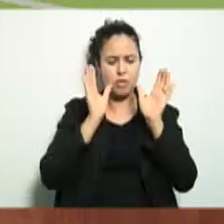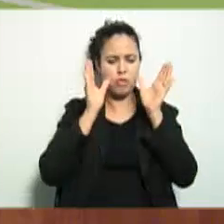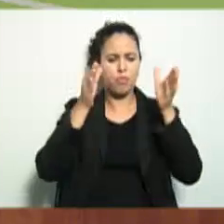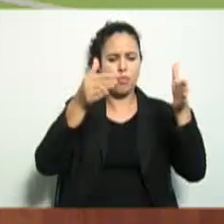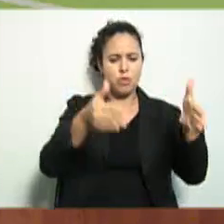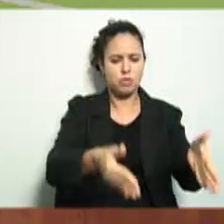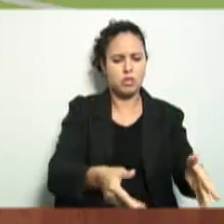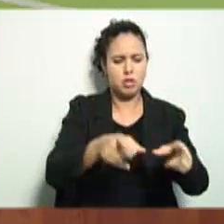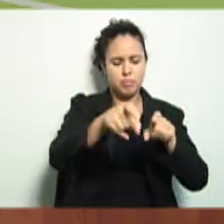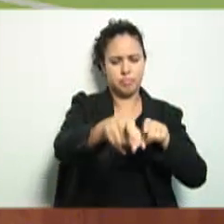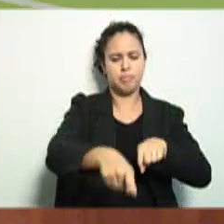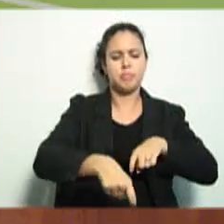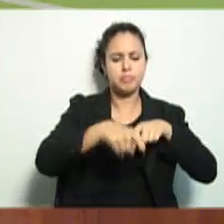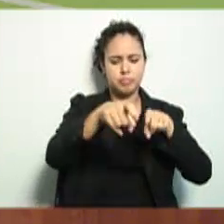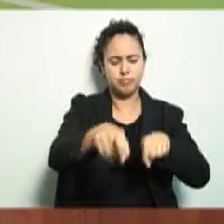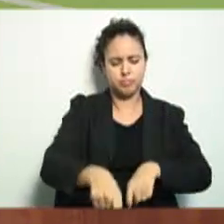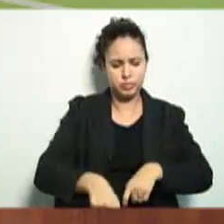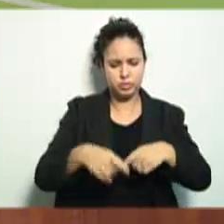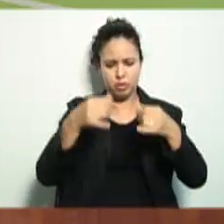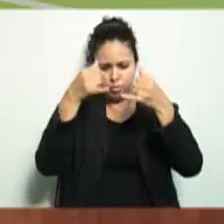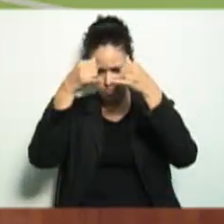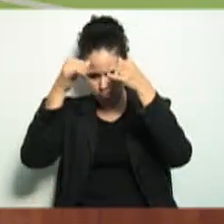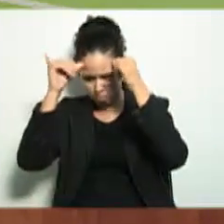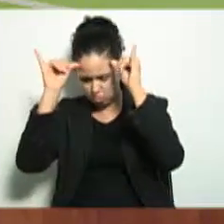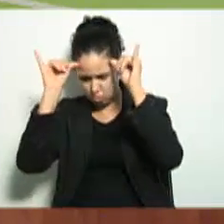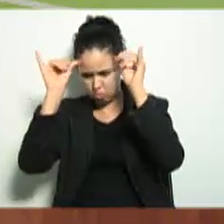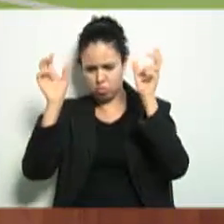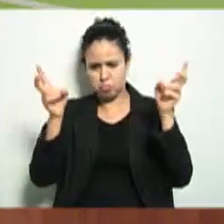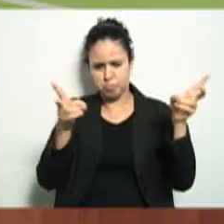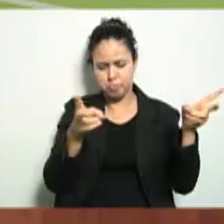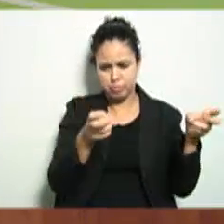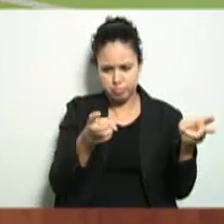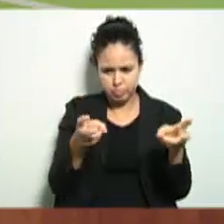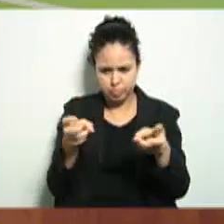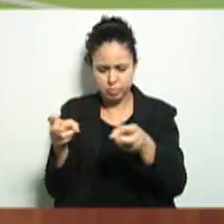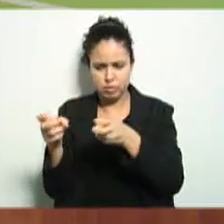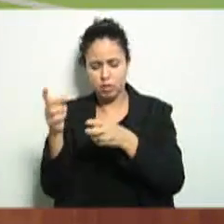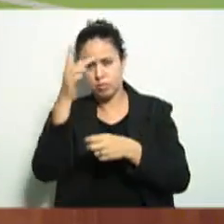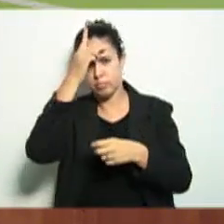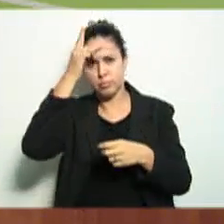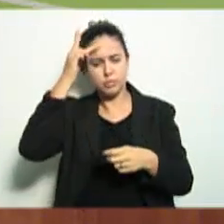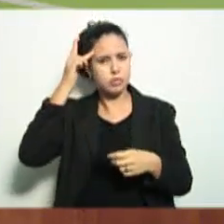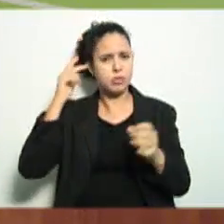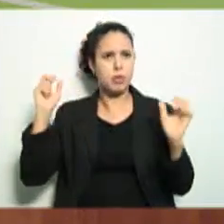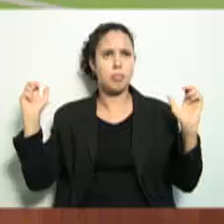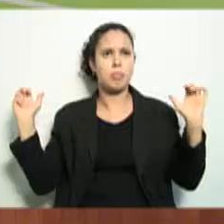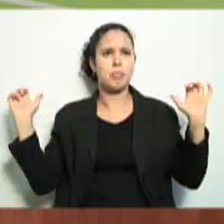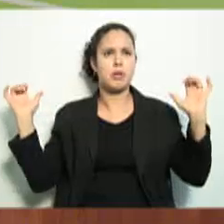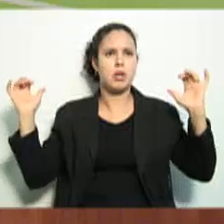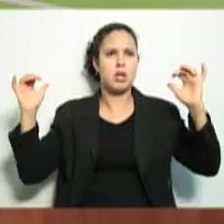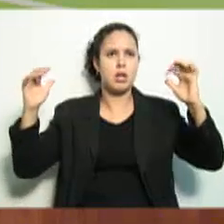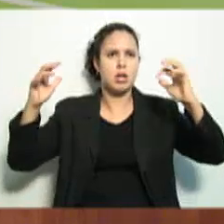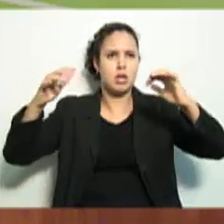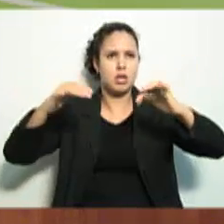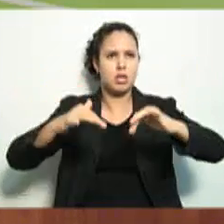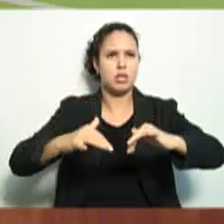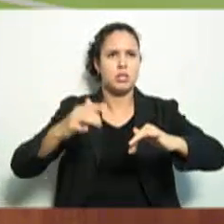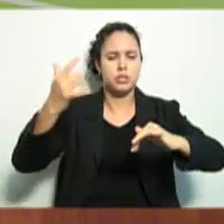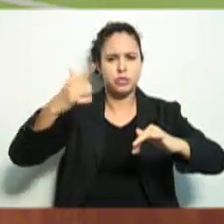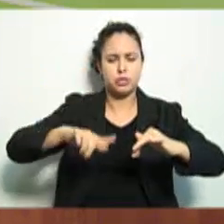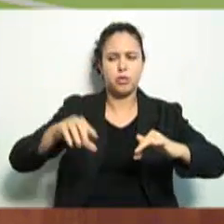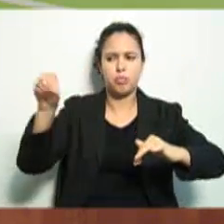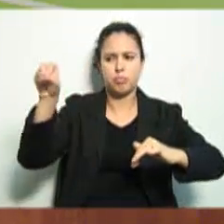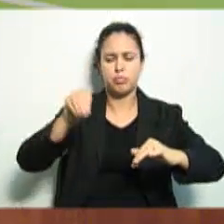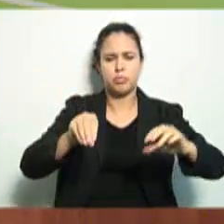agropecuária, esse contingente de pessoas, essas várias pessoas que vieram na década, principalmente na década